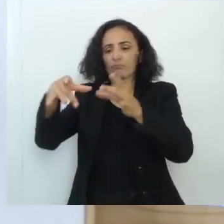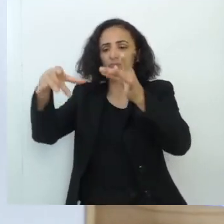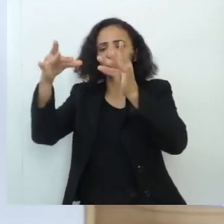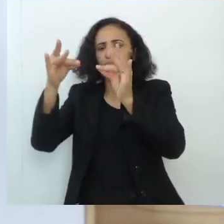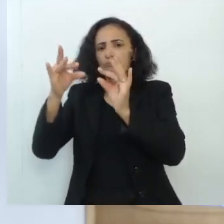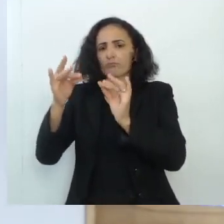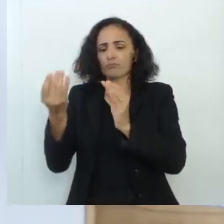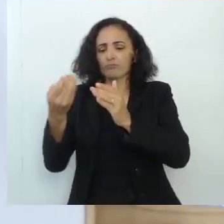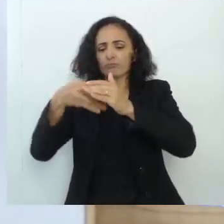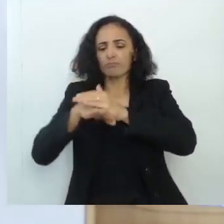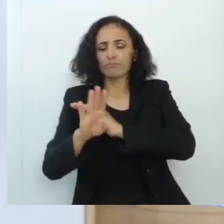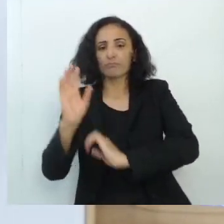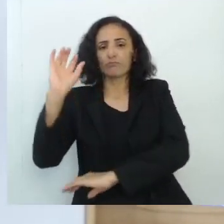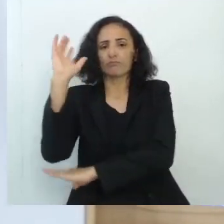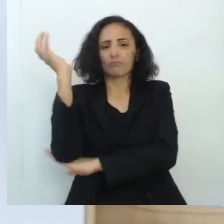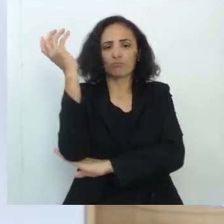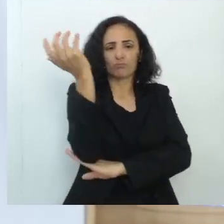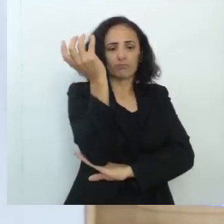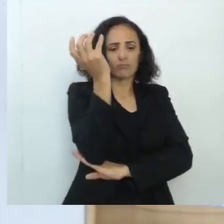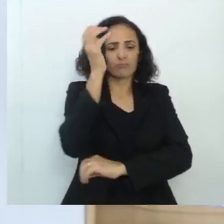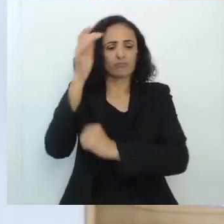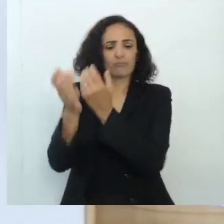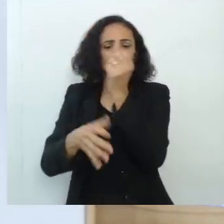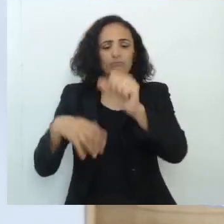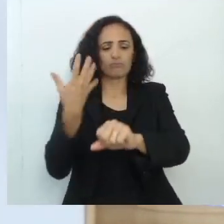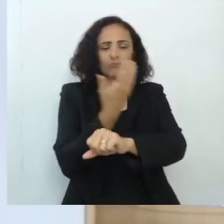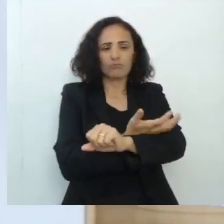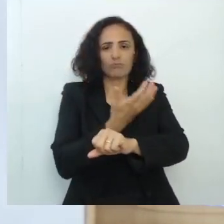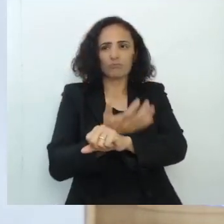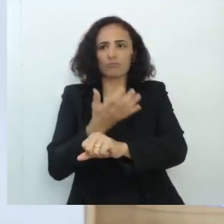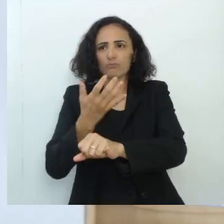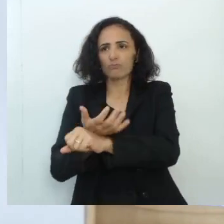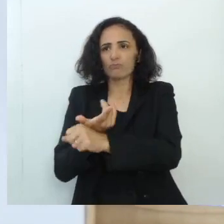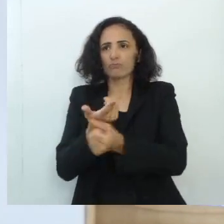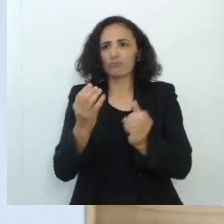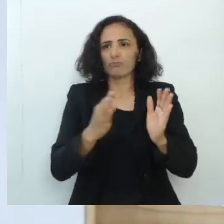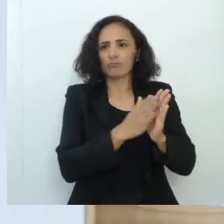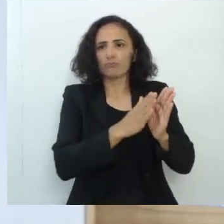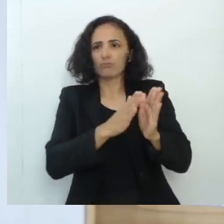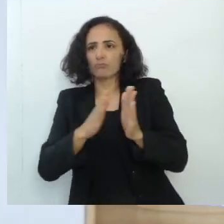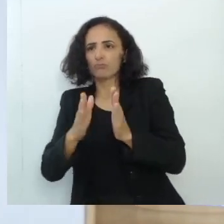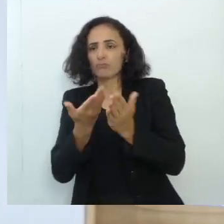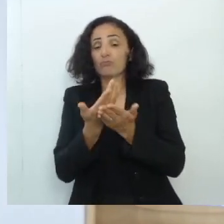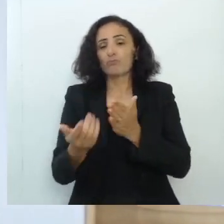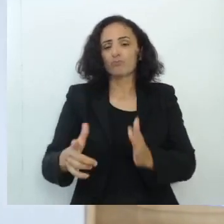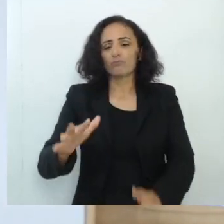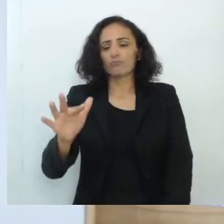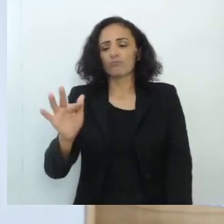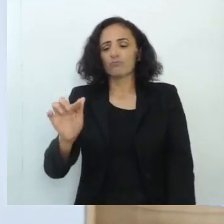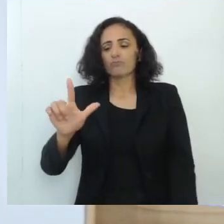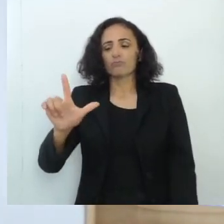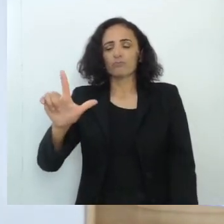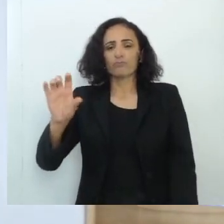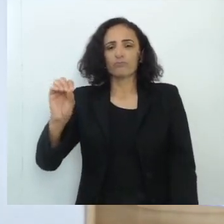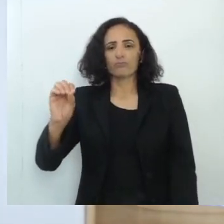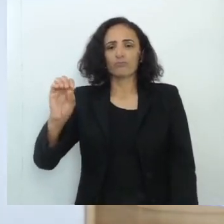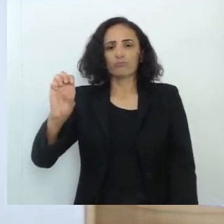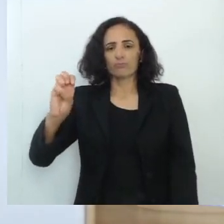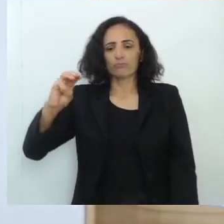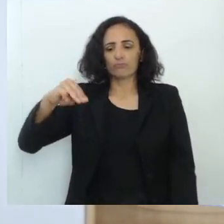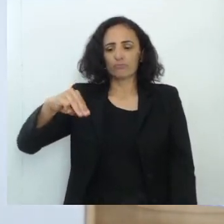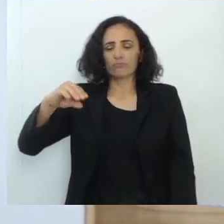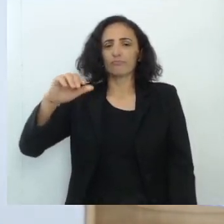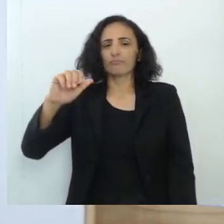que é produzida na fotossíntese é um vaso chamado de floema, tá? E um detalhe, a única planta que não tem xilema e floema são